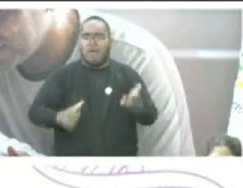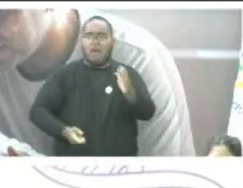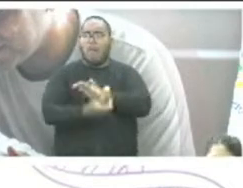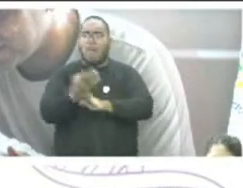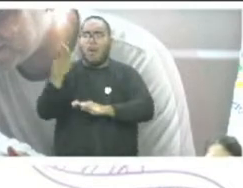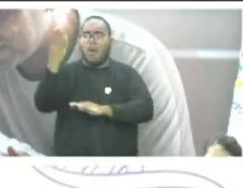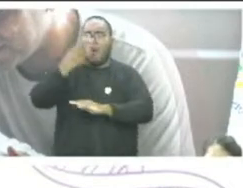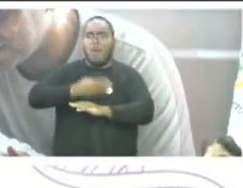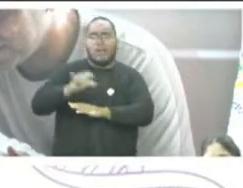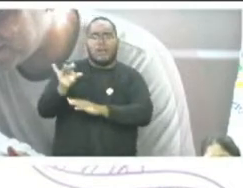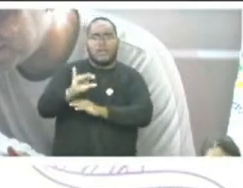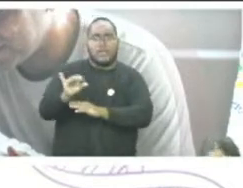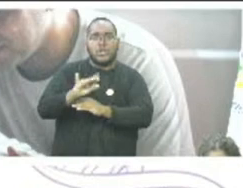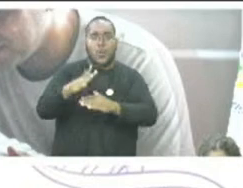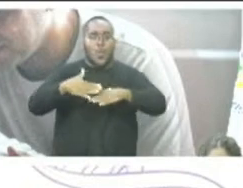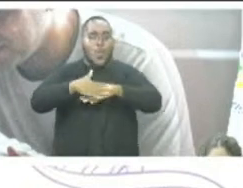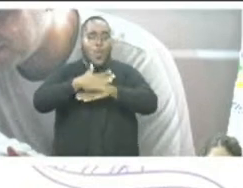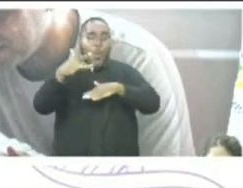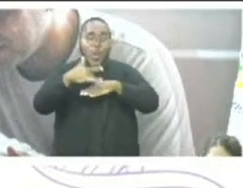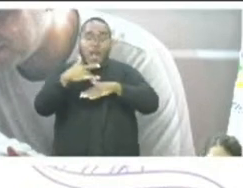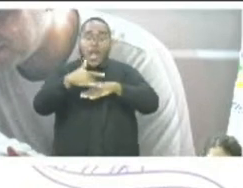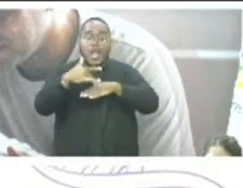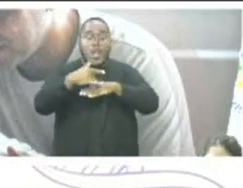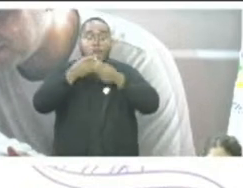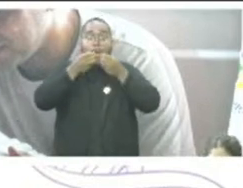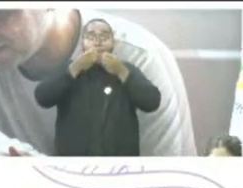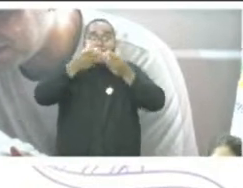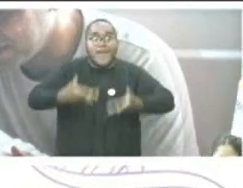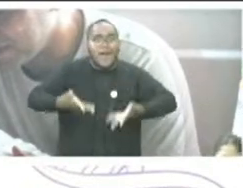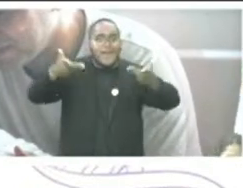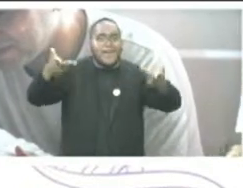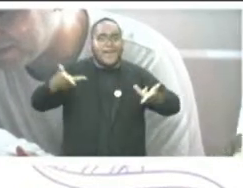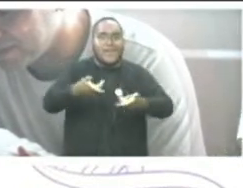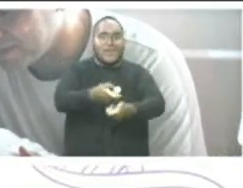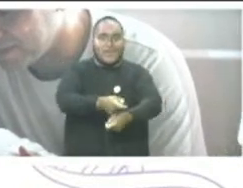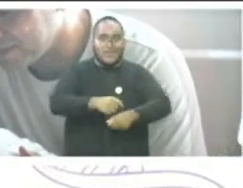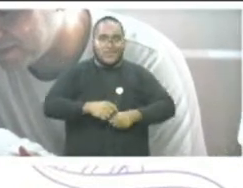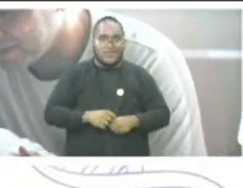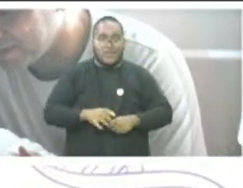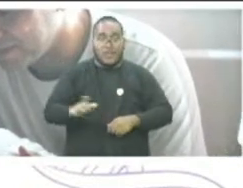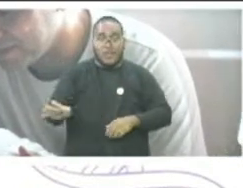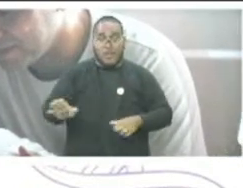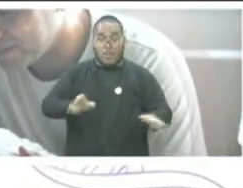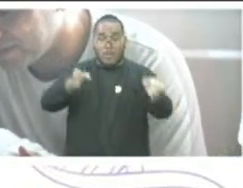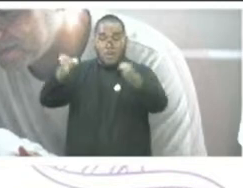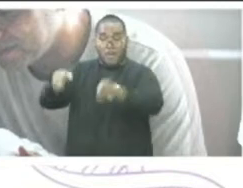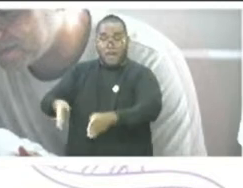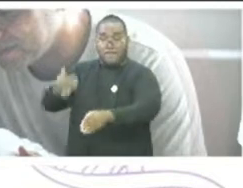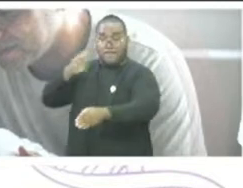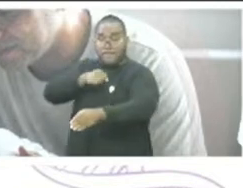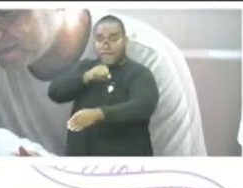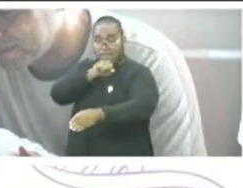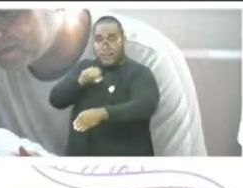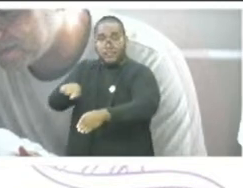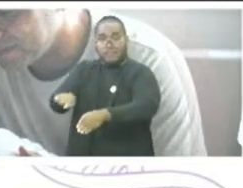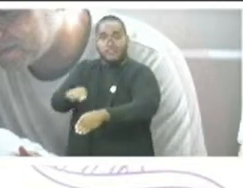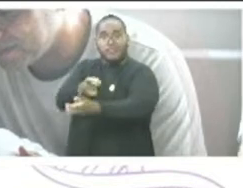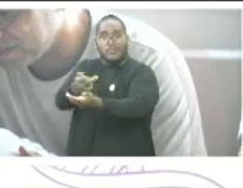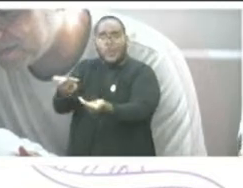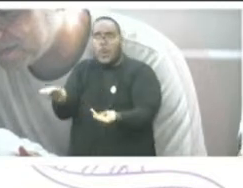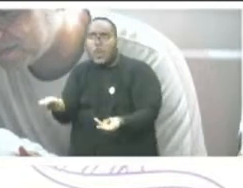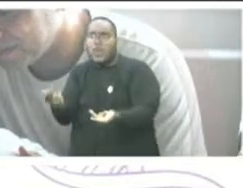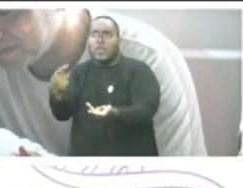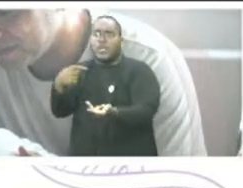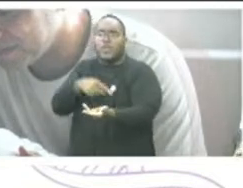pele a pele é extremamente benéfico para a mãe e para o bebê. Então, quando a gente pensa na mãe, uma das coisas que nós,